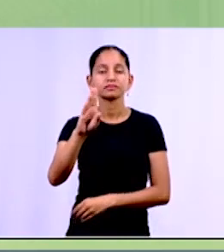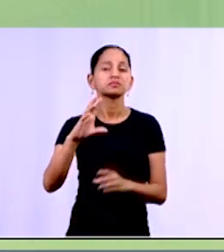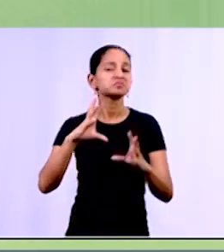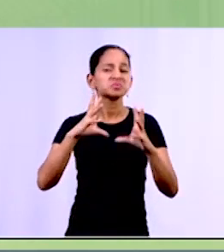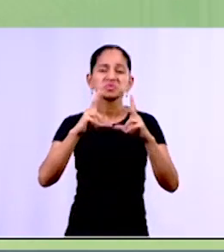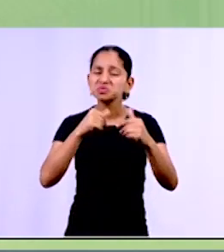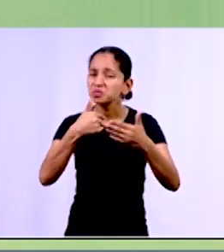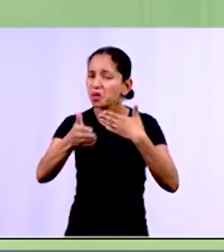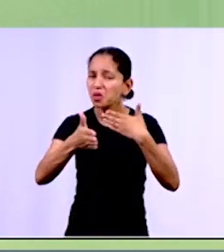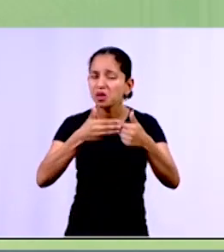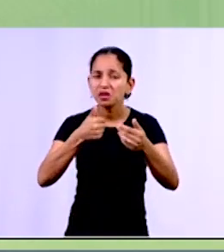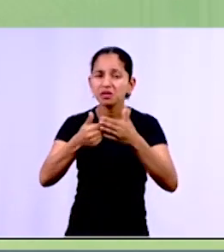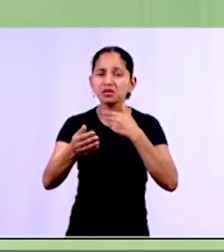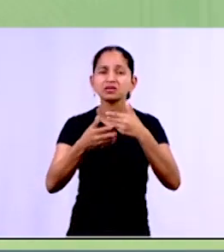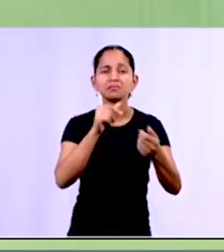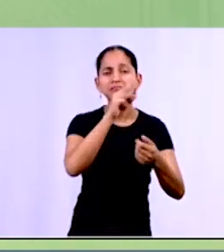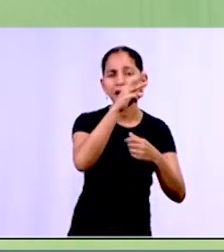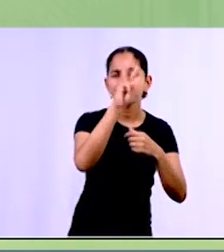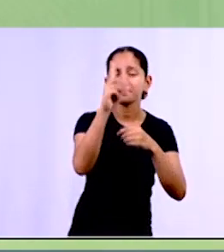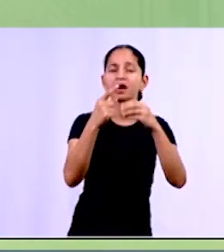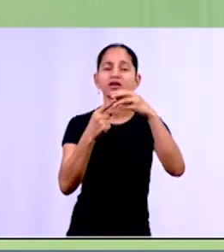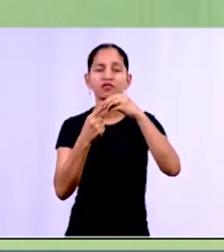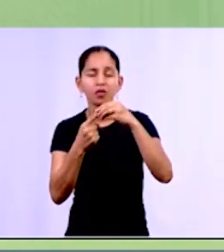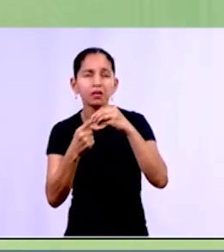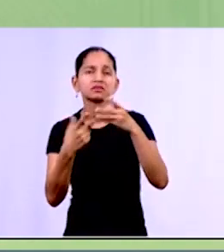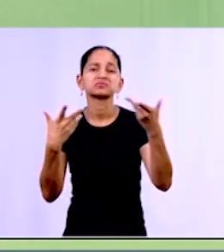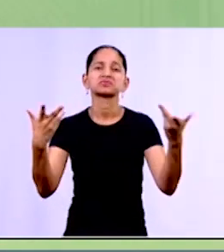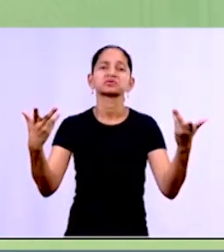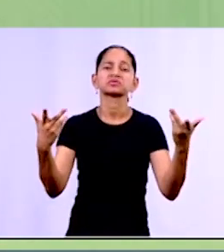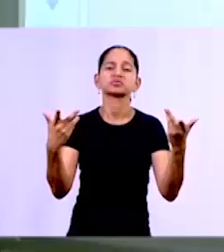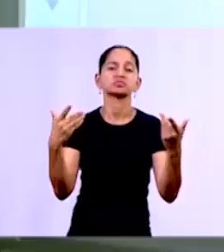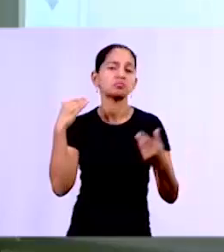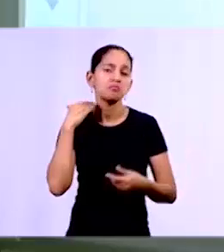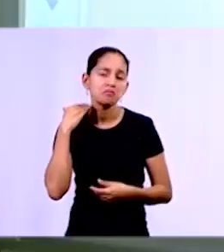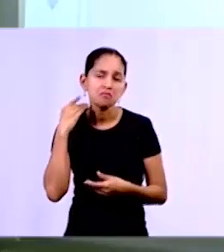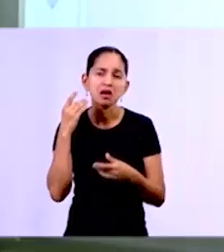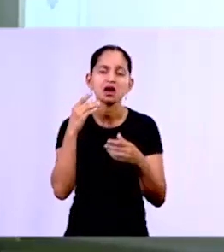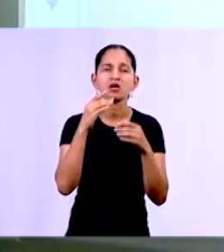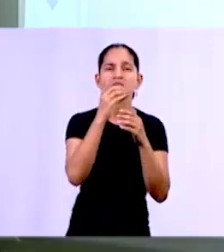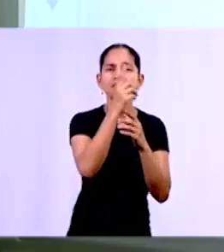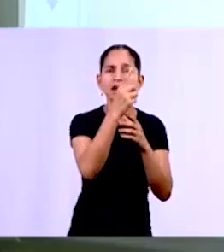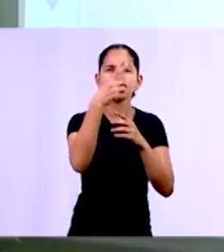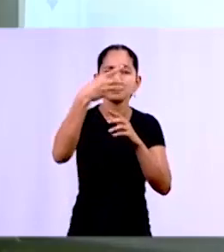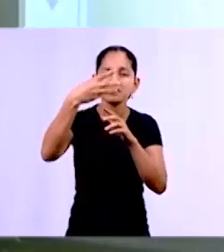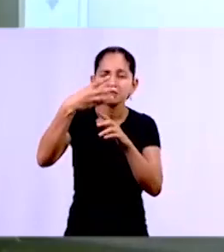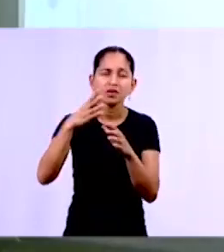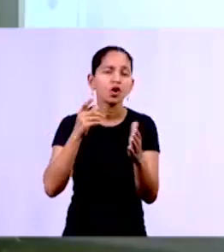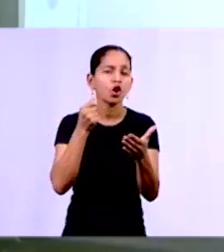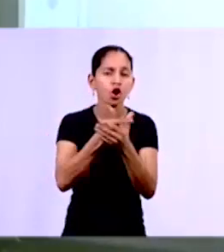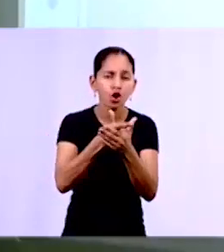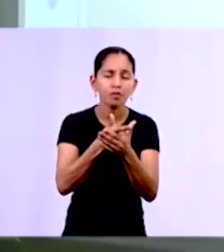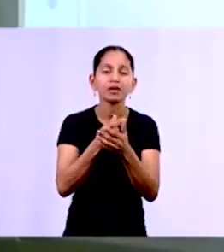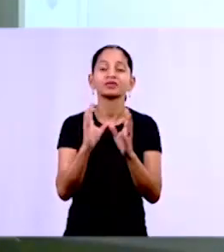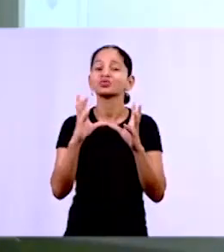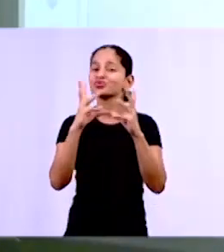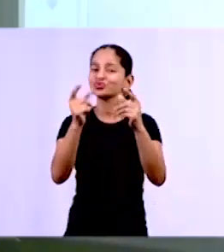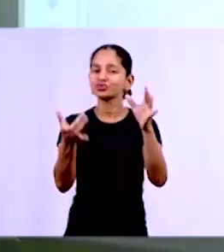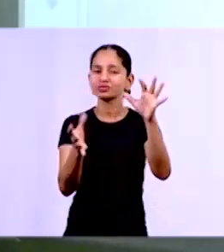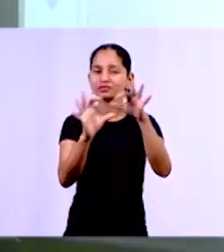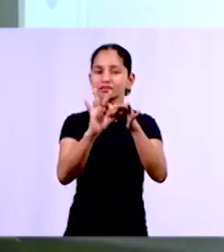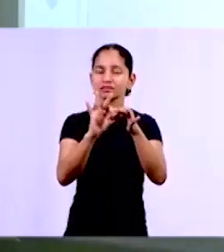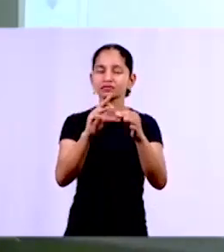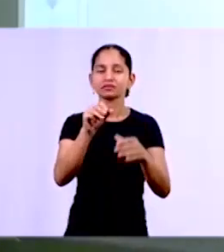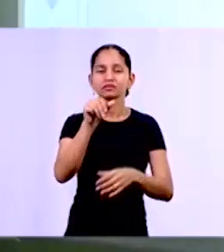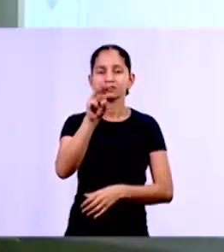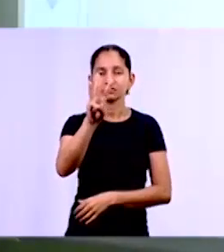blog, todo site de notícia, todo serviço bancário, todo site de compras, ele está no servidor web. Não